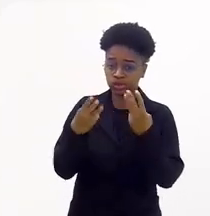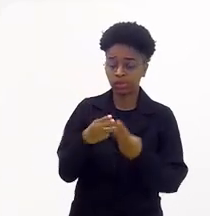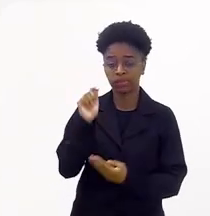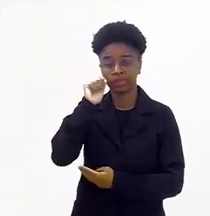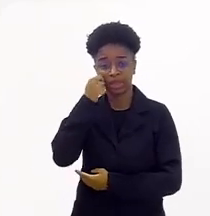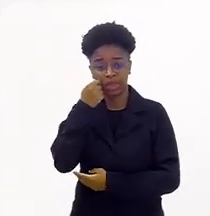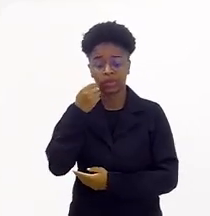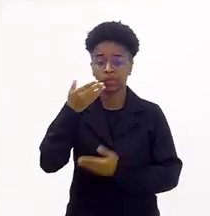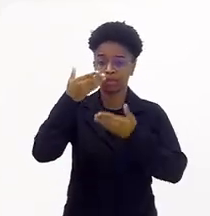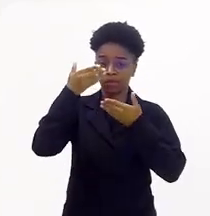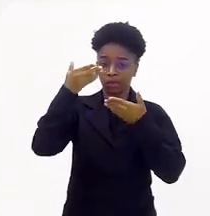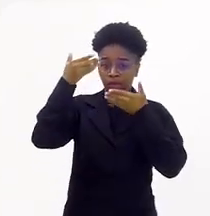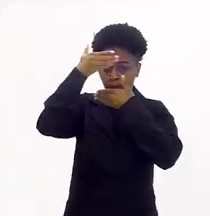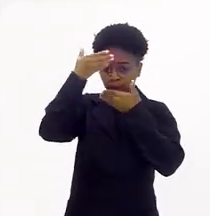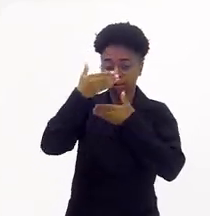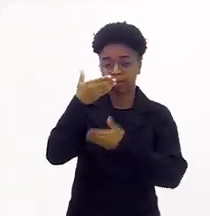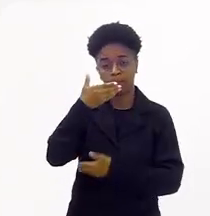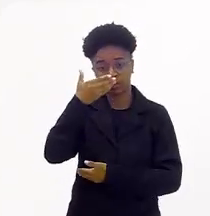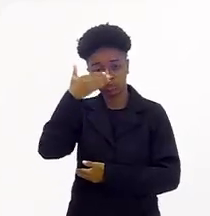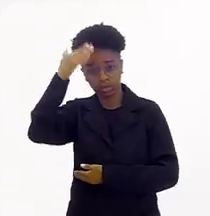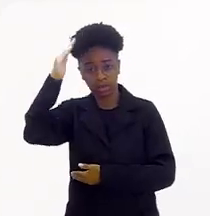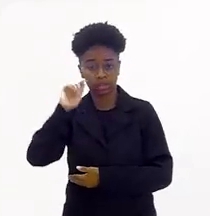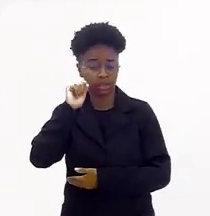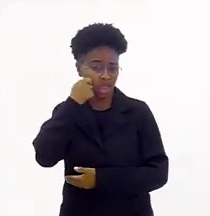negro, muçulmano negro,